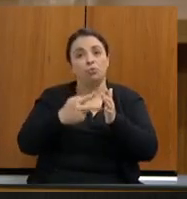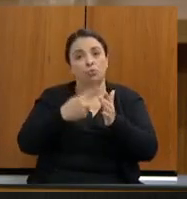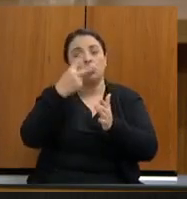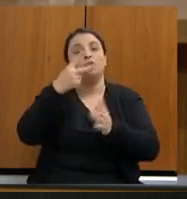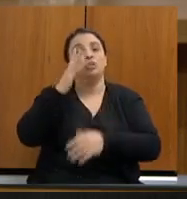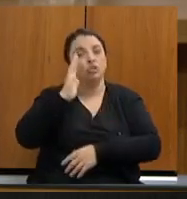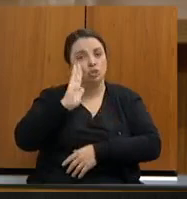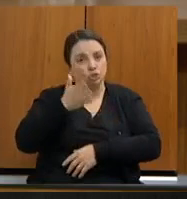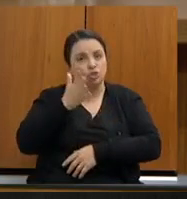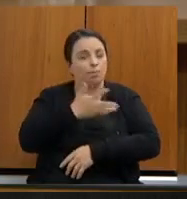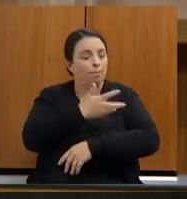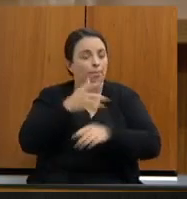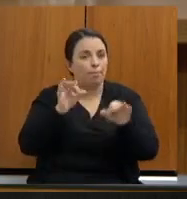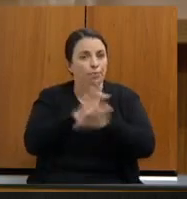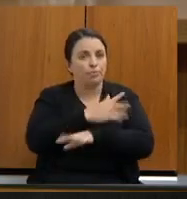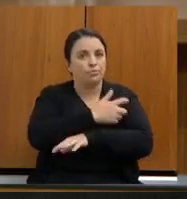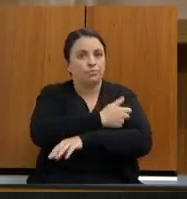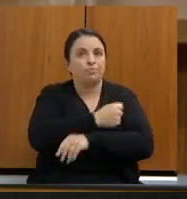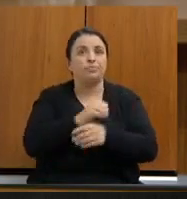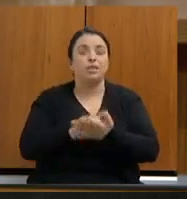números completos